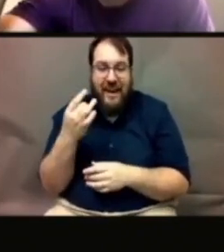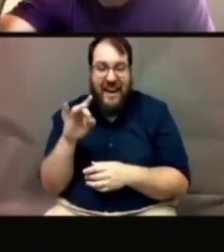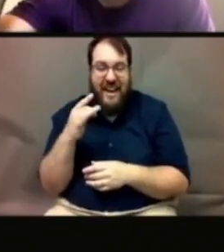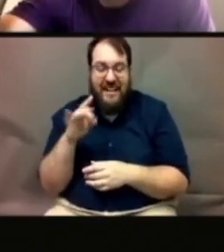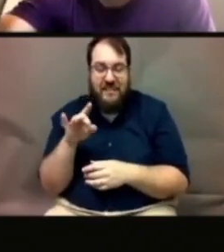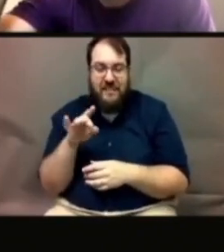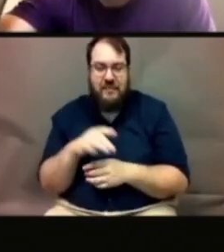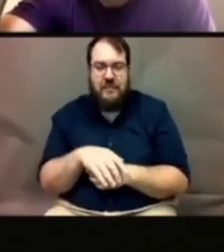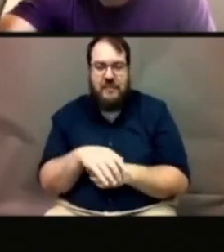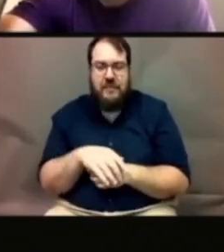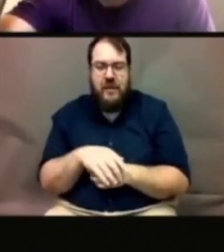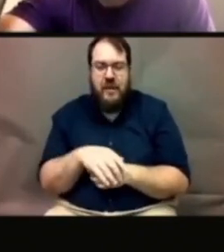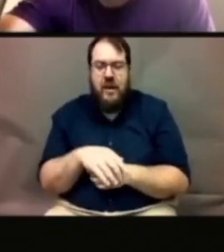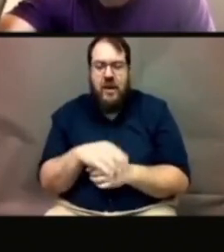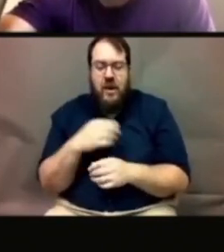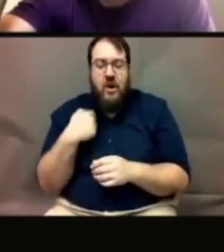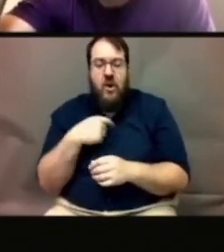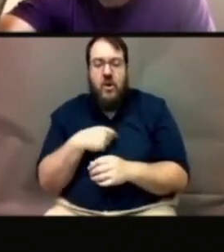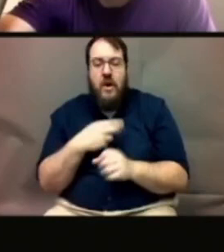para mim